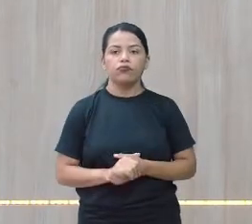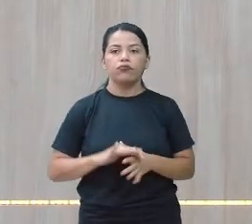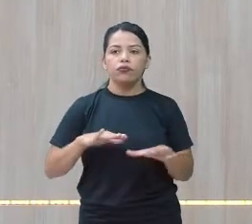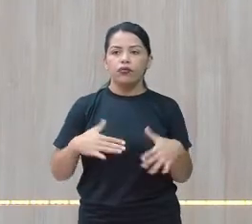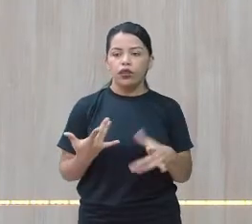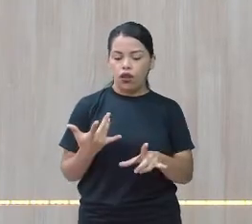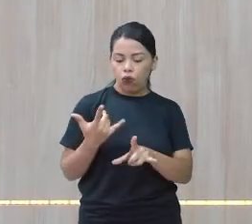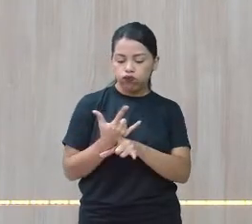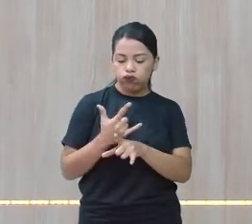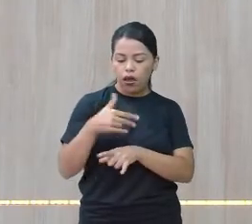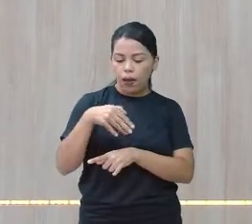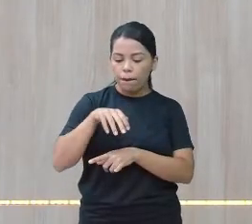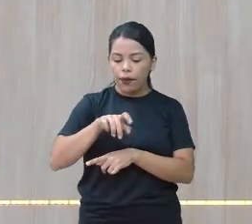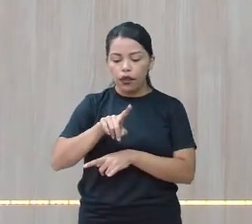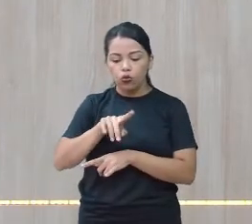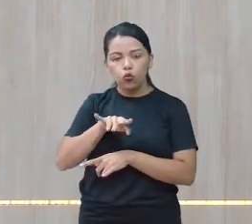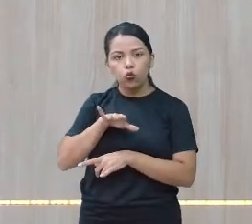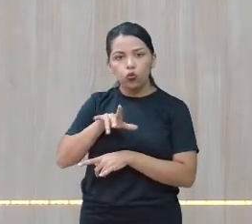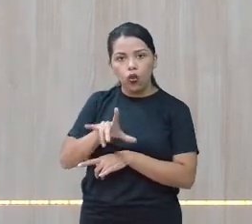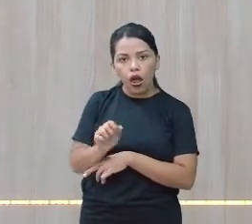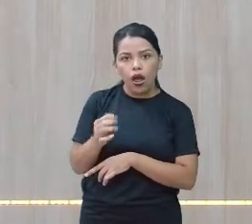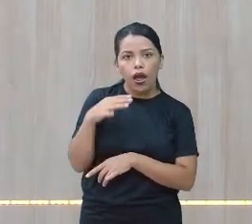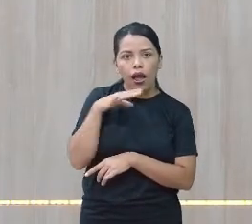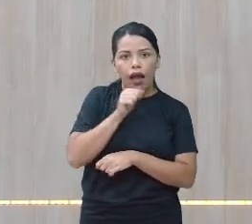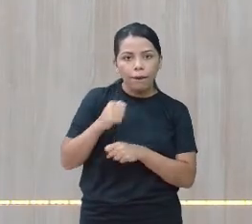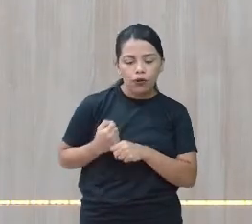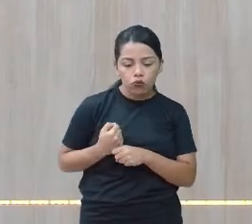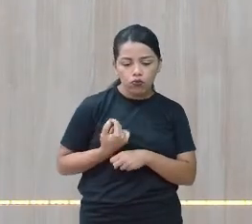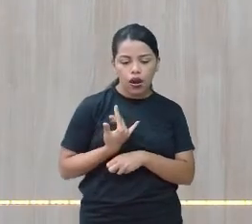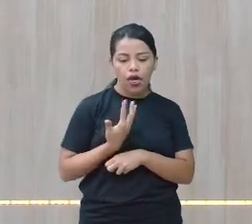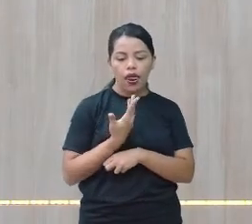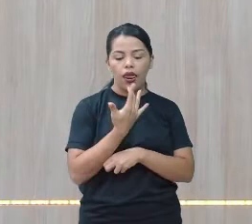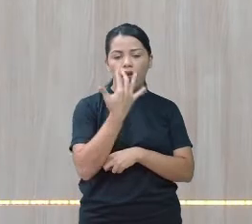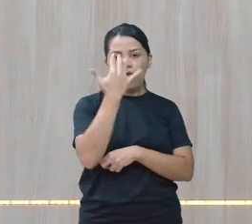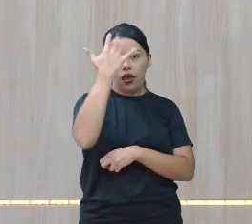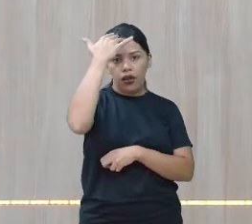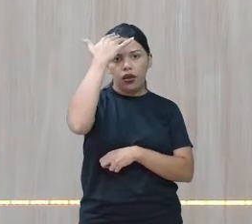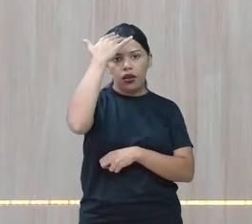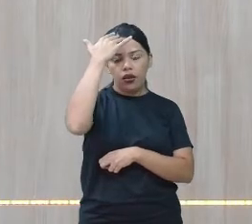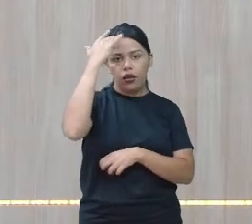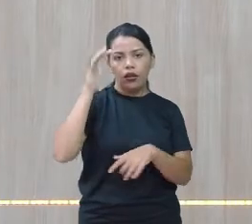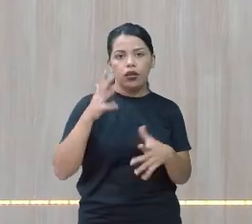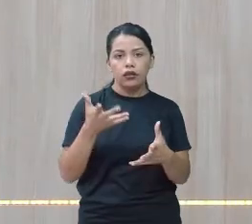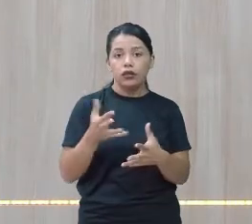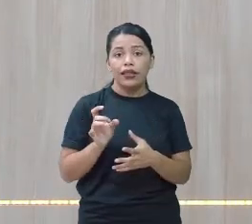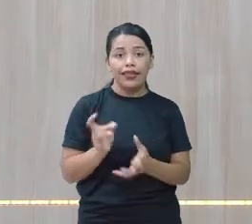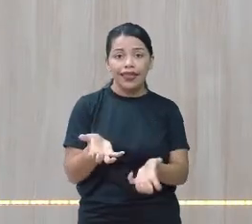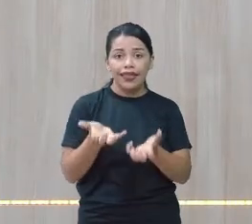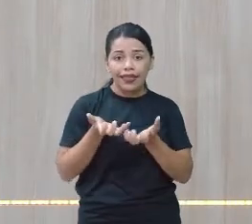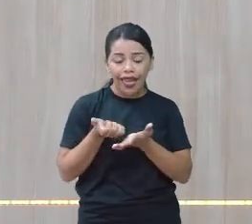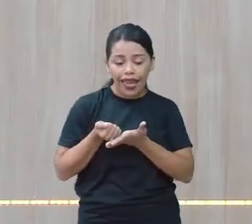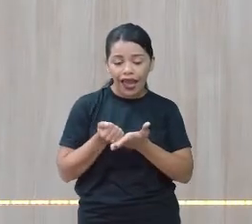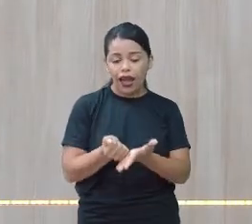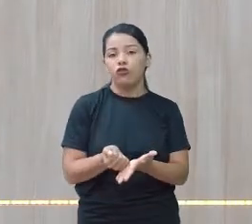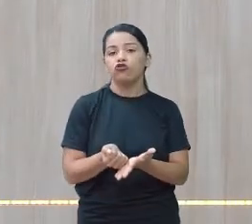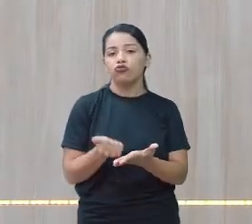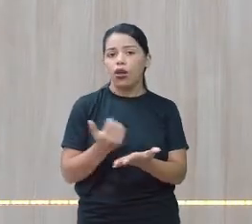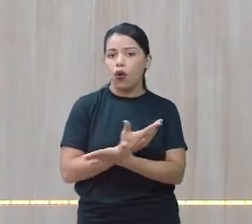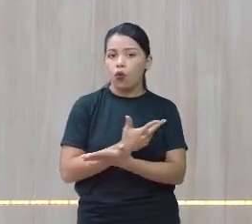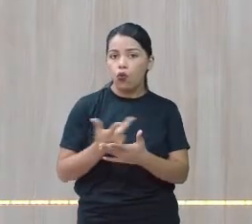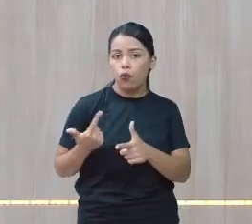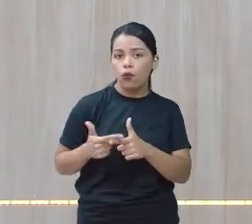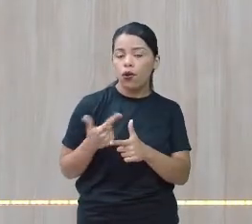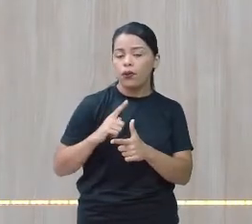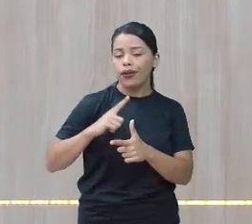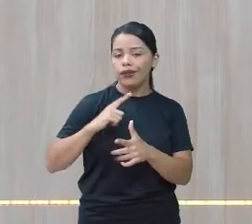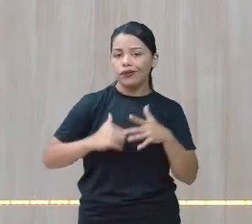posição. Essa posição foi porque ela não deixou de cumprir ordem, não. Ela só quer ajudar. Ela quer resolver algo